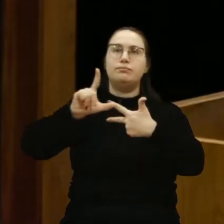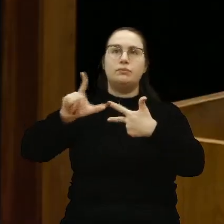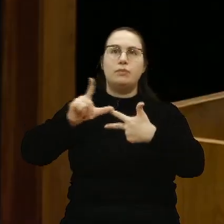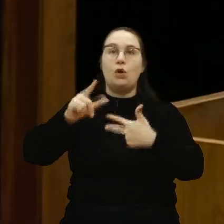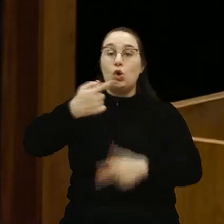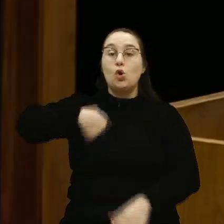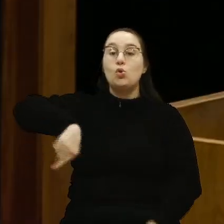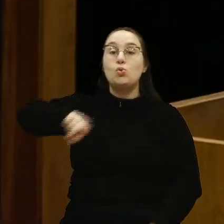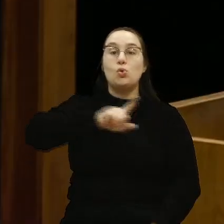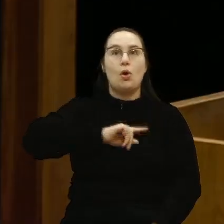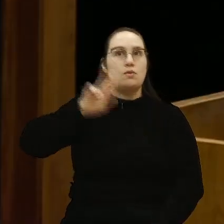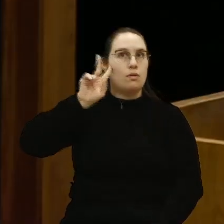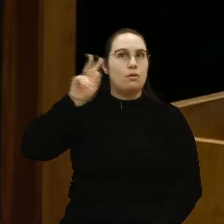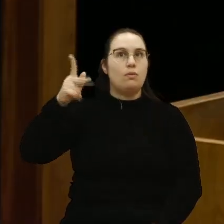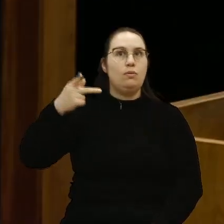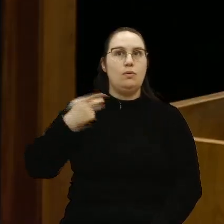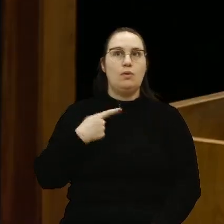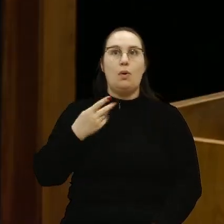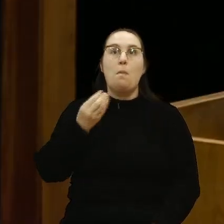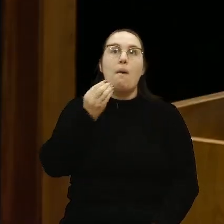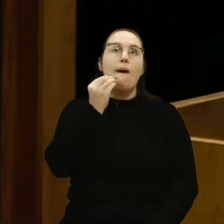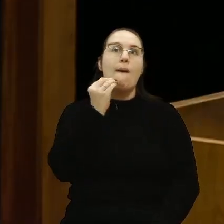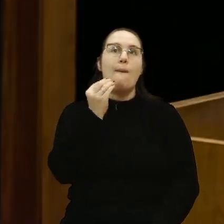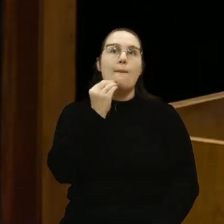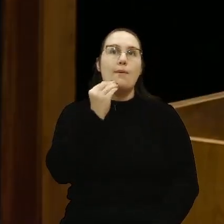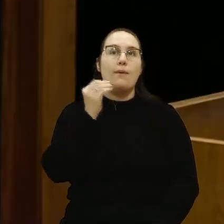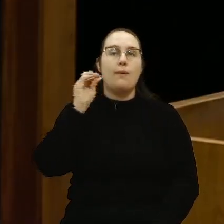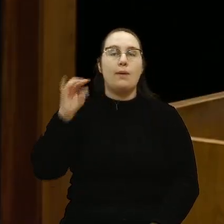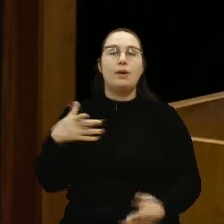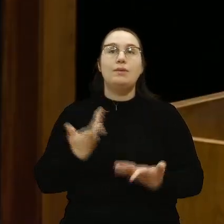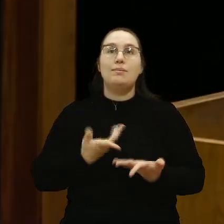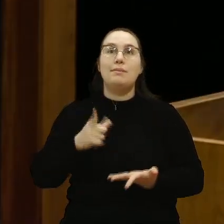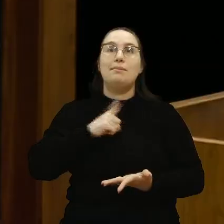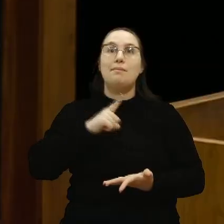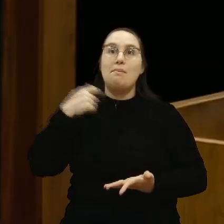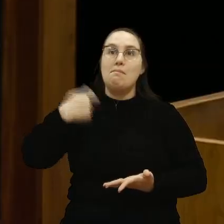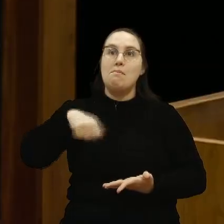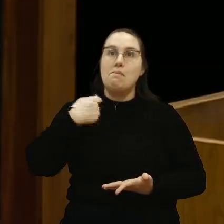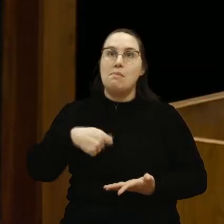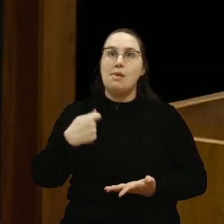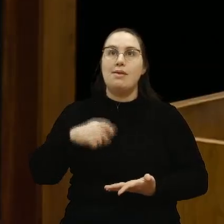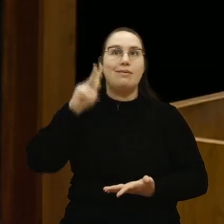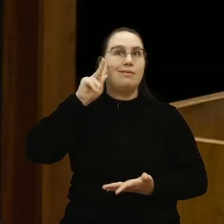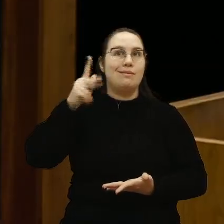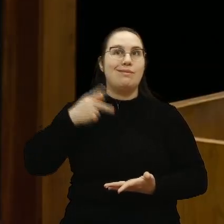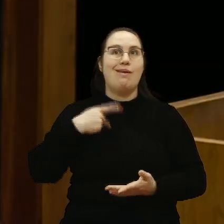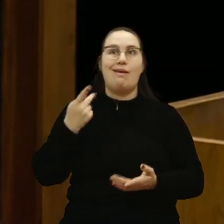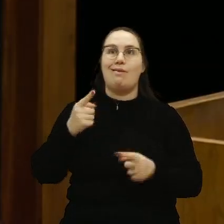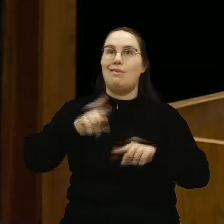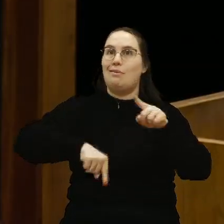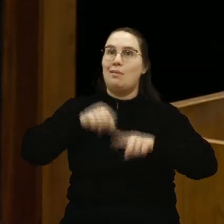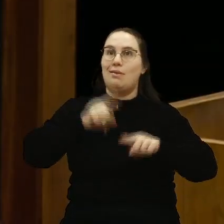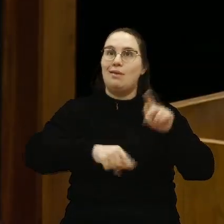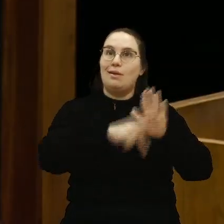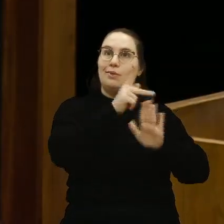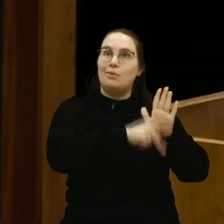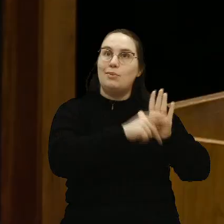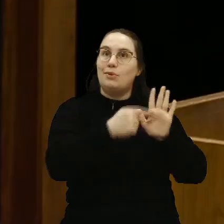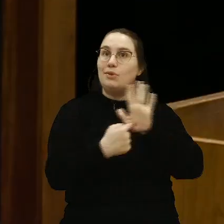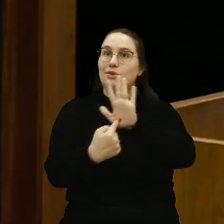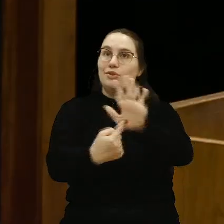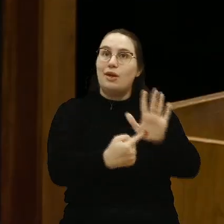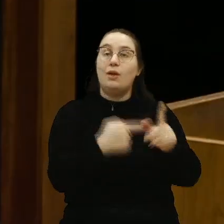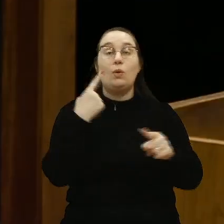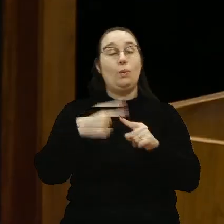nós reconhecemos a constitucionalidade de uma oportunidade, devemos manter o reconhecimento da constitucionalidade da matéria. Porque, senão,